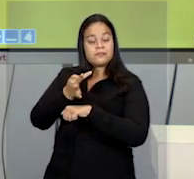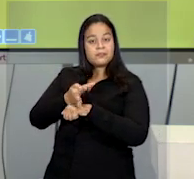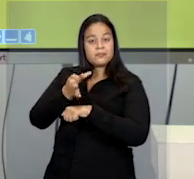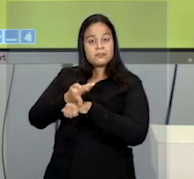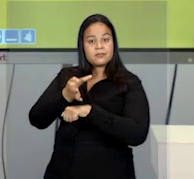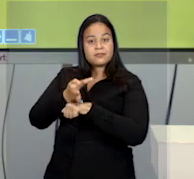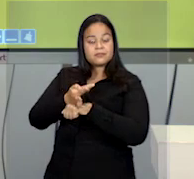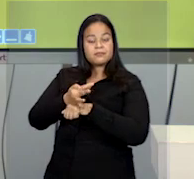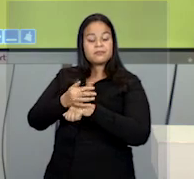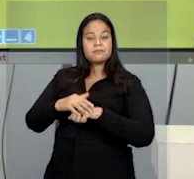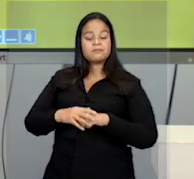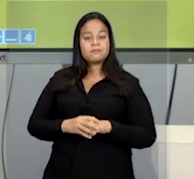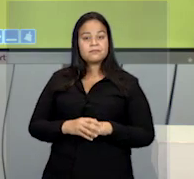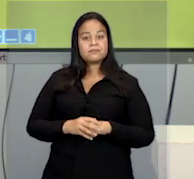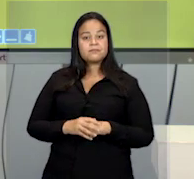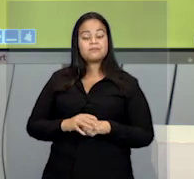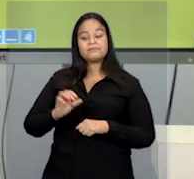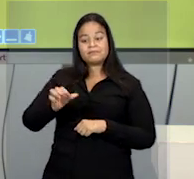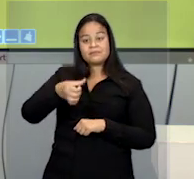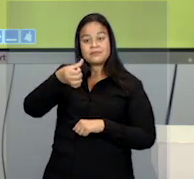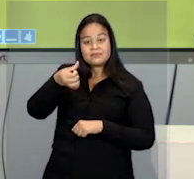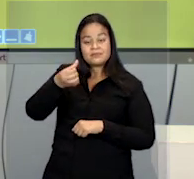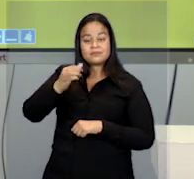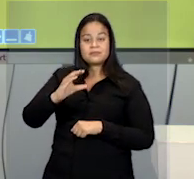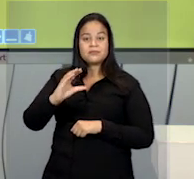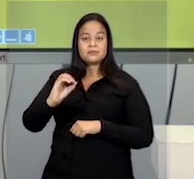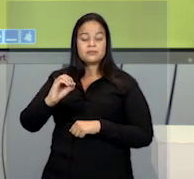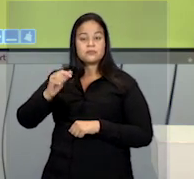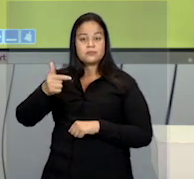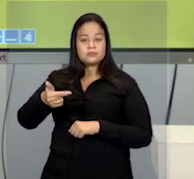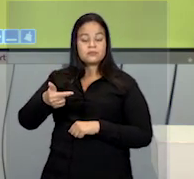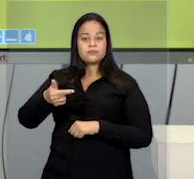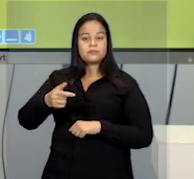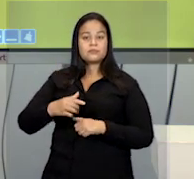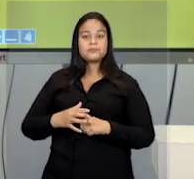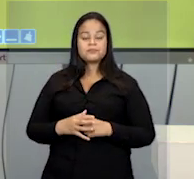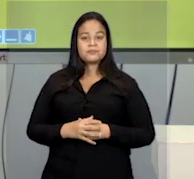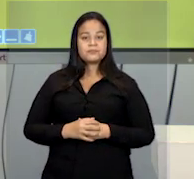metálicos e me sobrou 6 CO2.